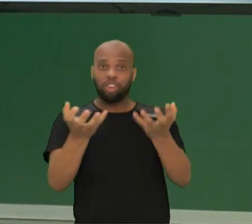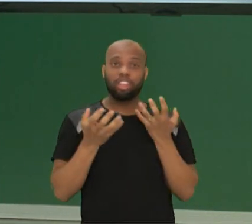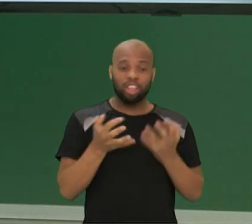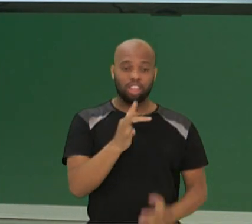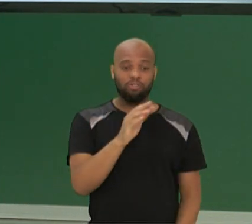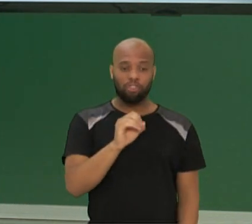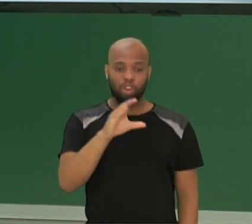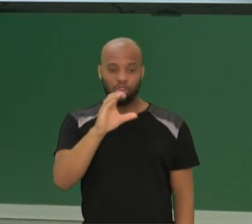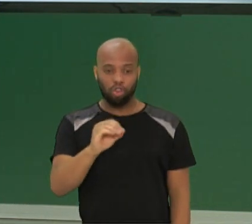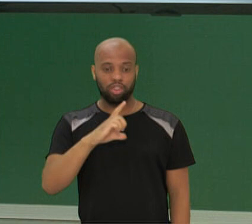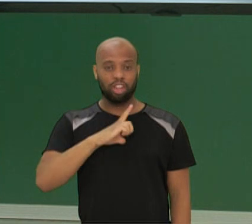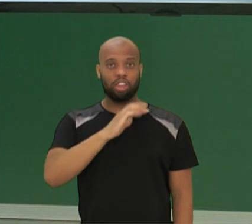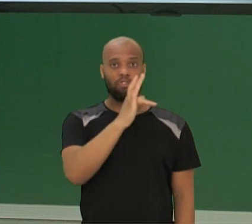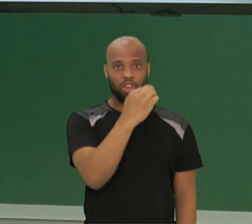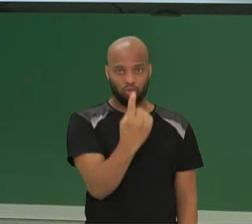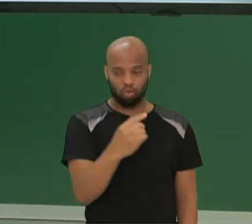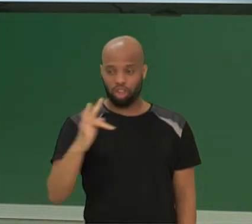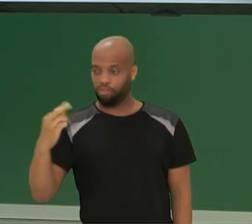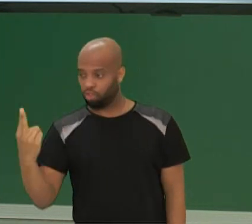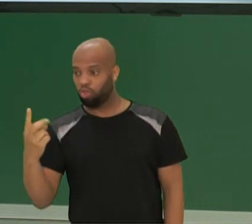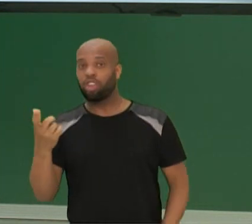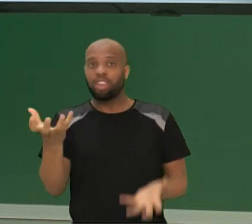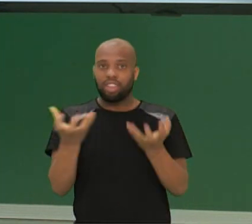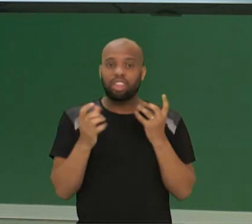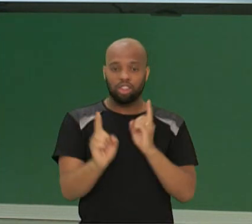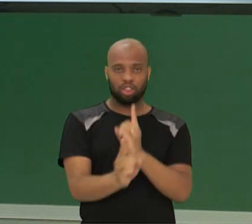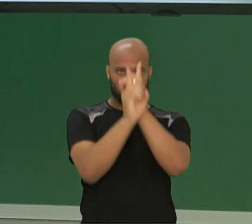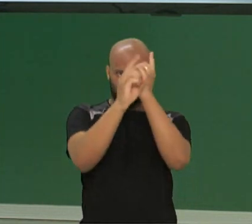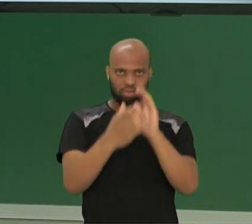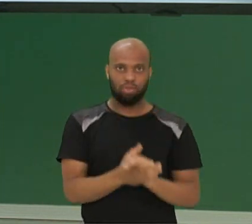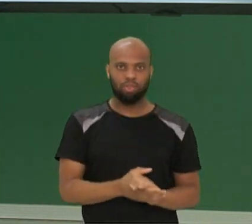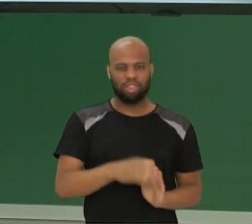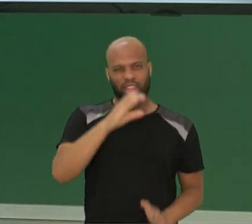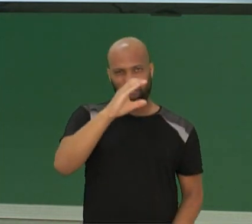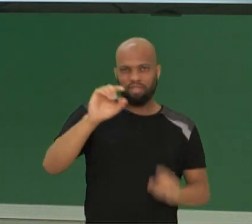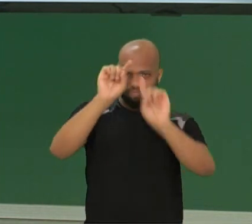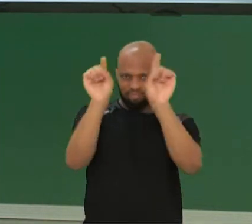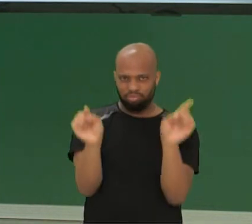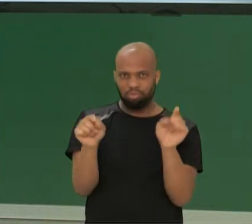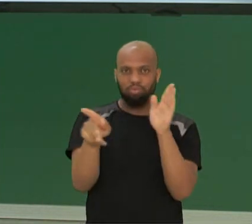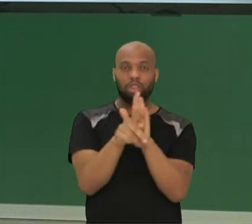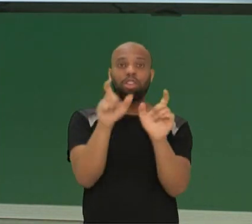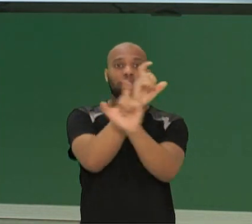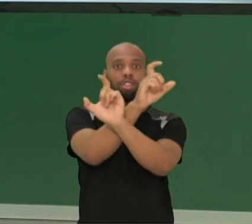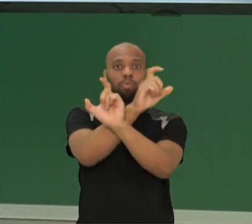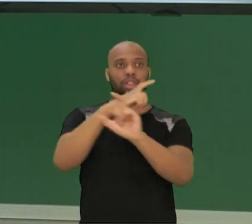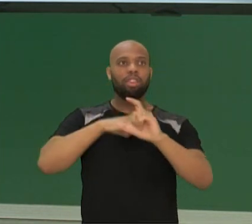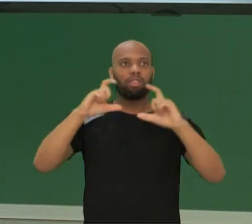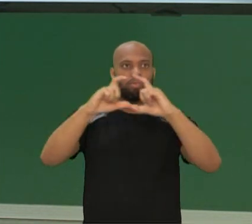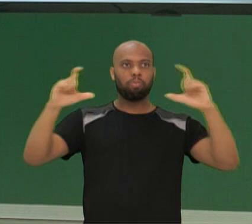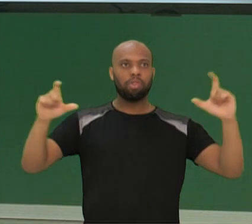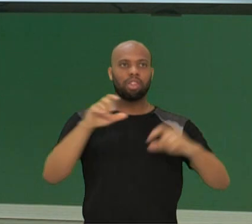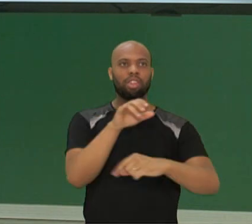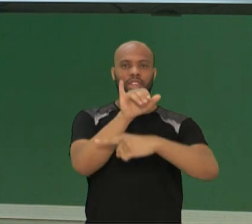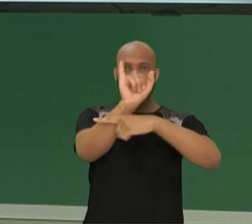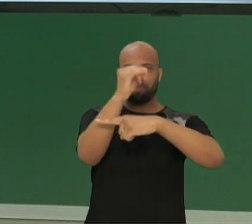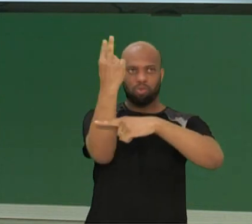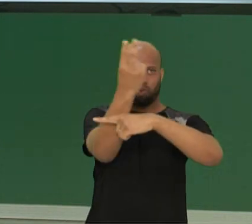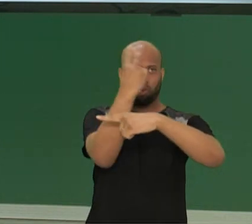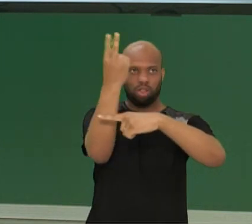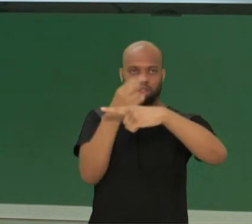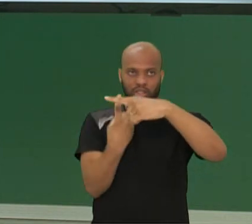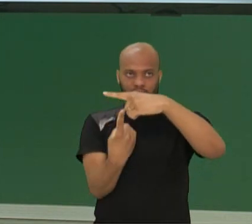perguntando? Qual é o foco 1, qual é o foco 2? As coordenadas da hipérbole que tem uma equação